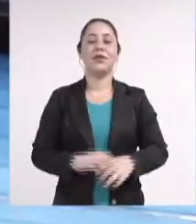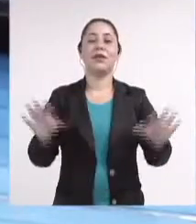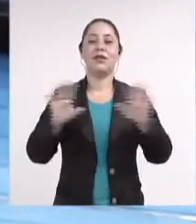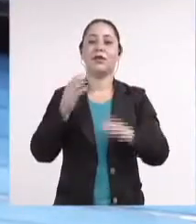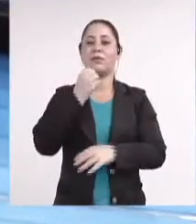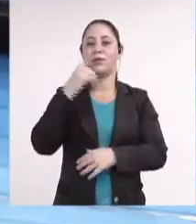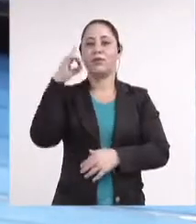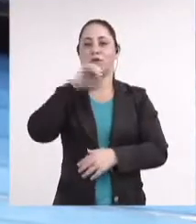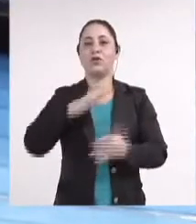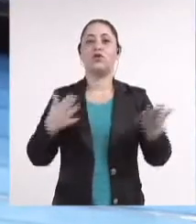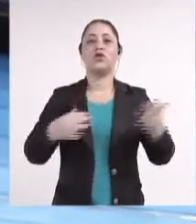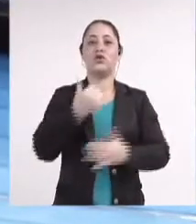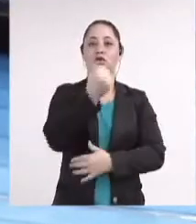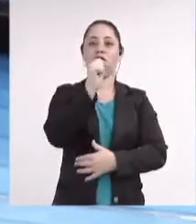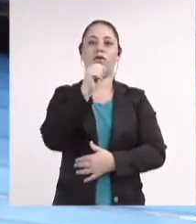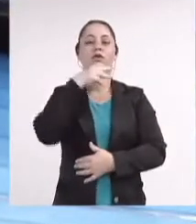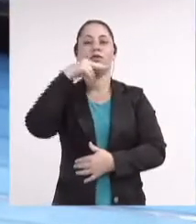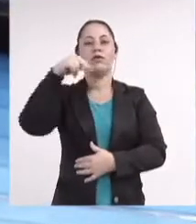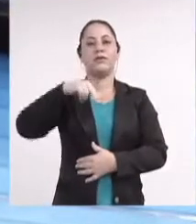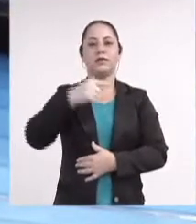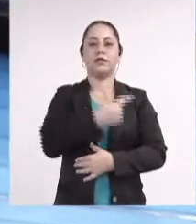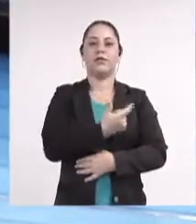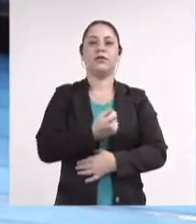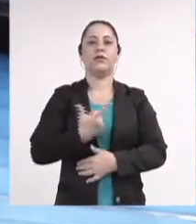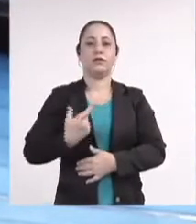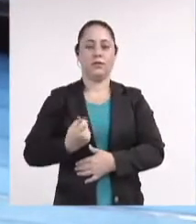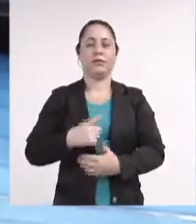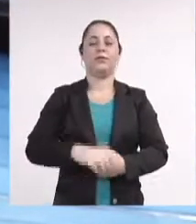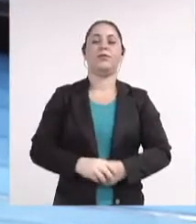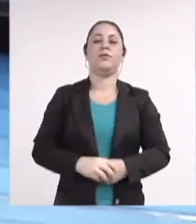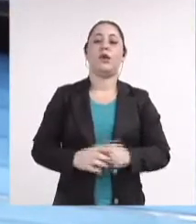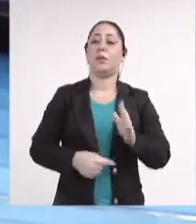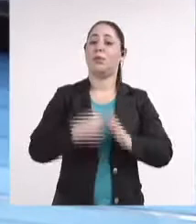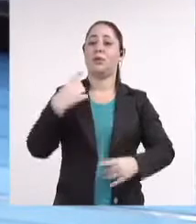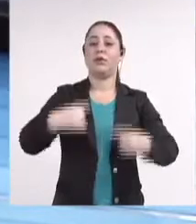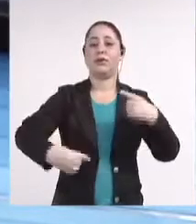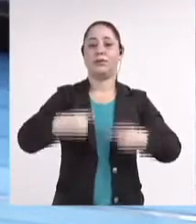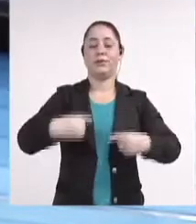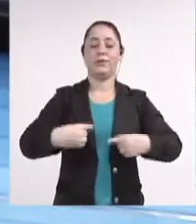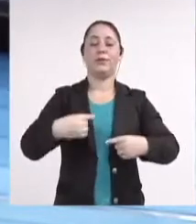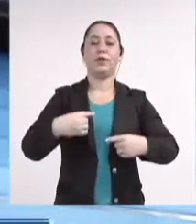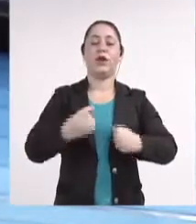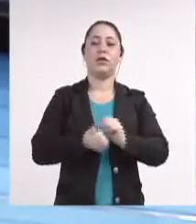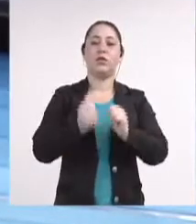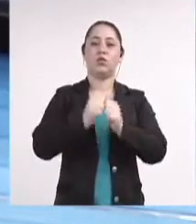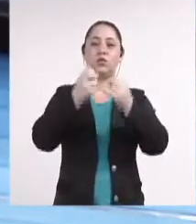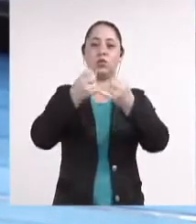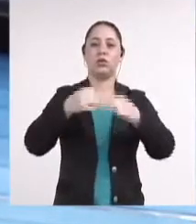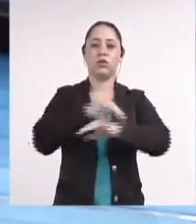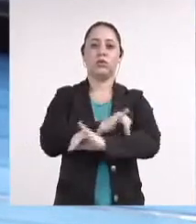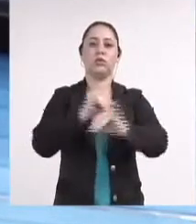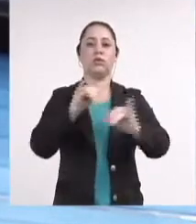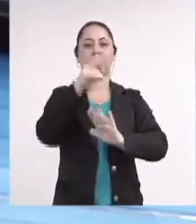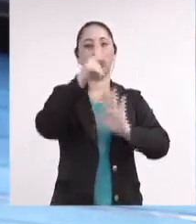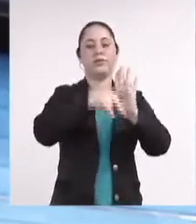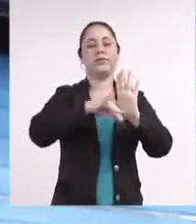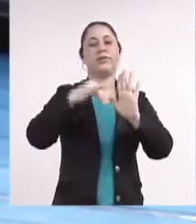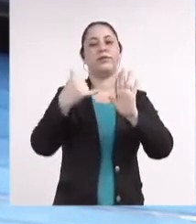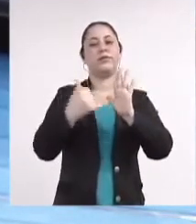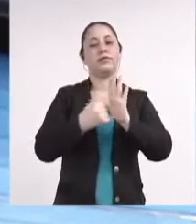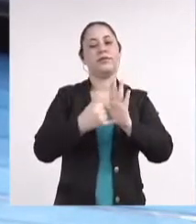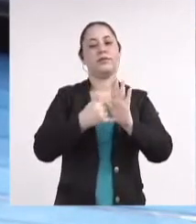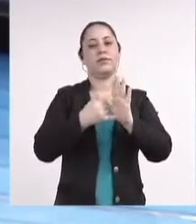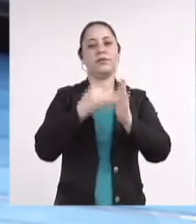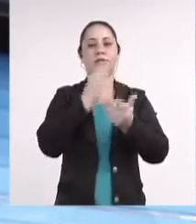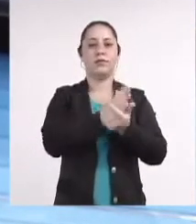Olá, muito bom dia. Hoje, 18 de novembro de 2020, este é o Primeira Discussão, lhe atualizando sobre os projetos que tramitam na